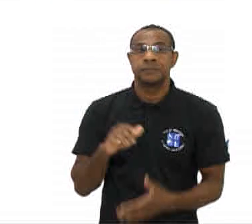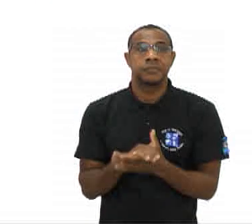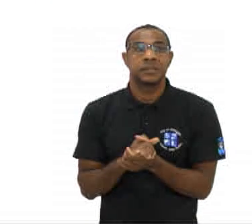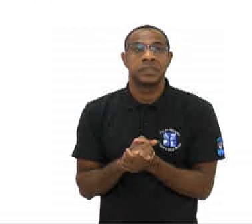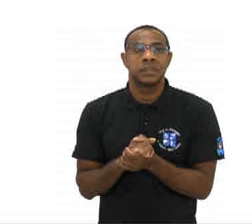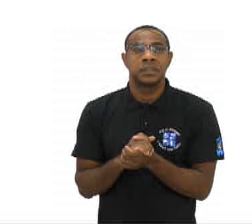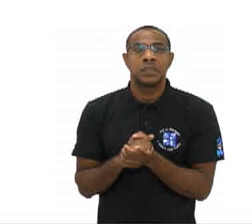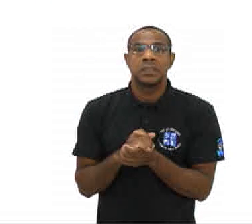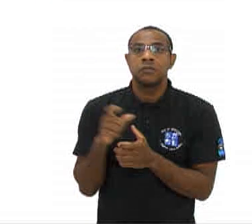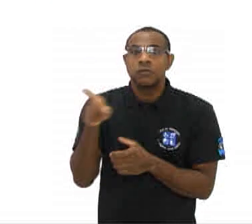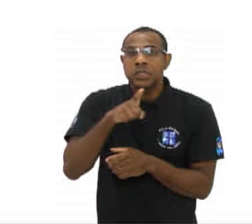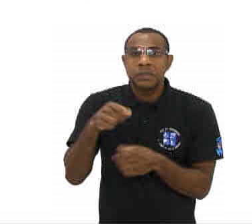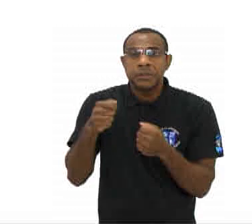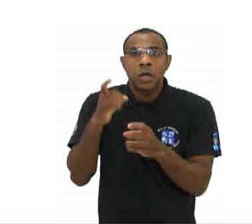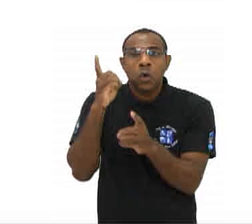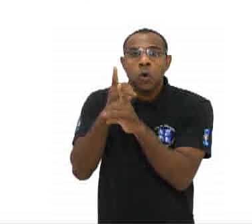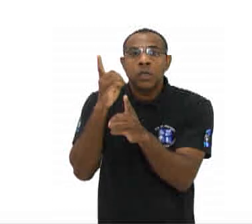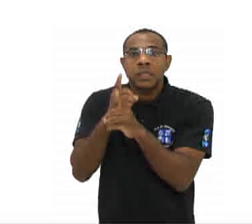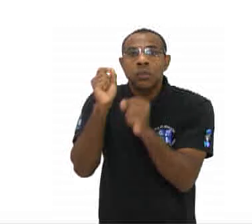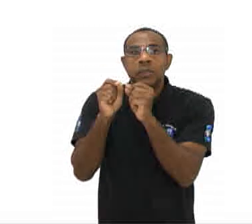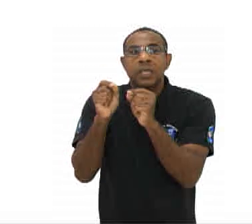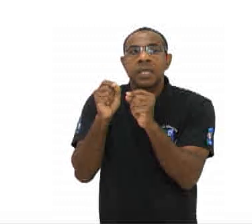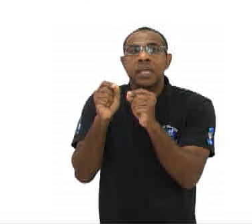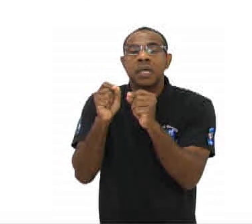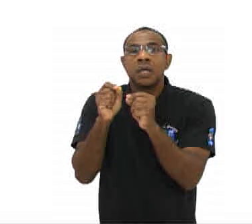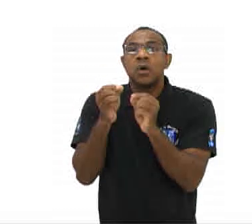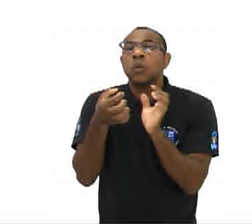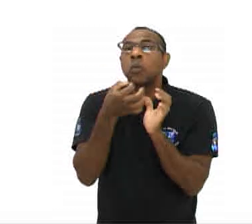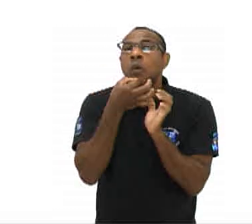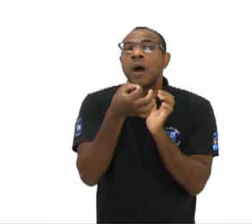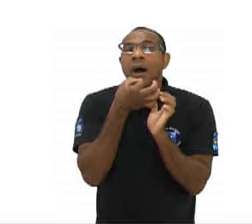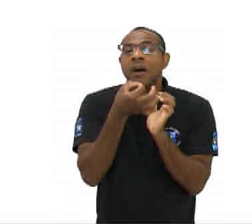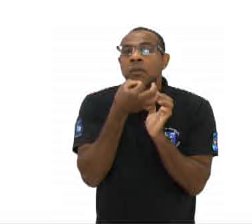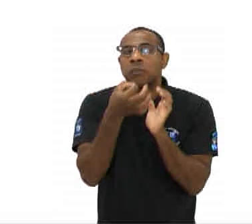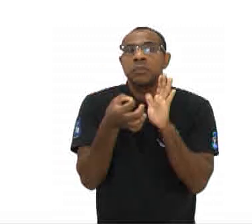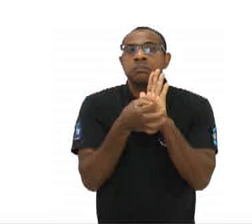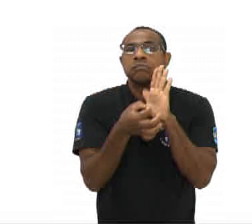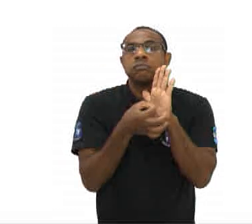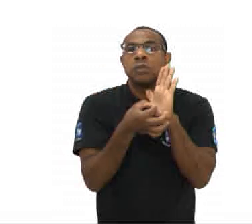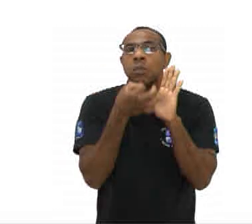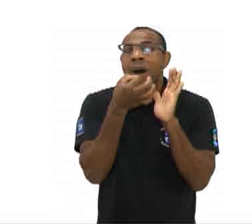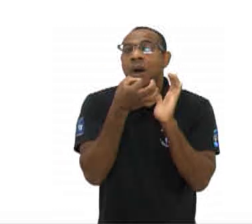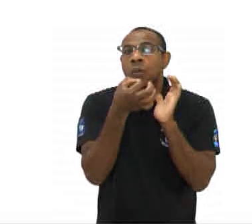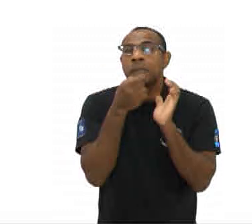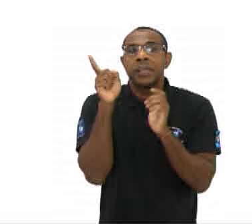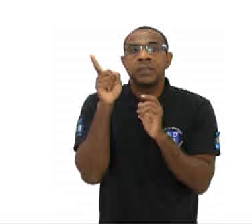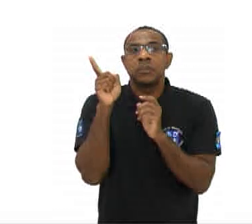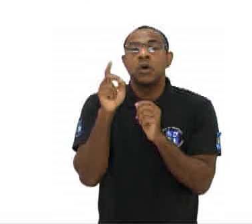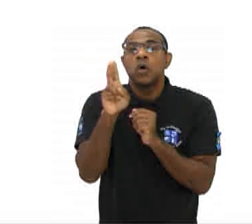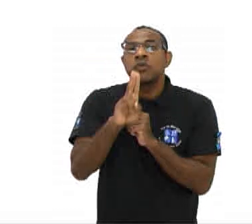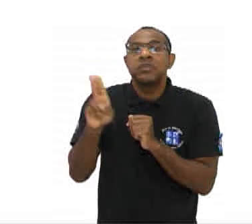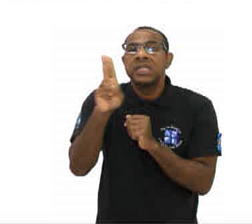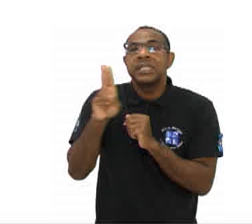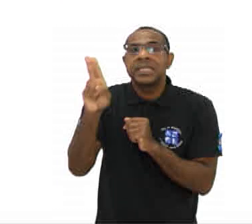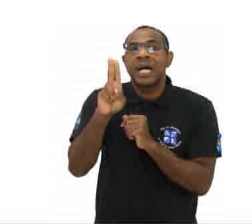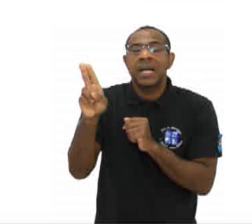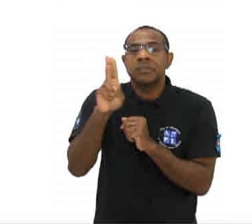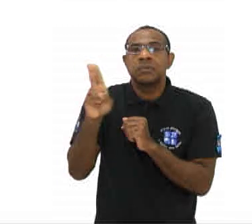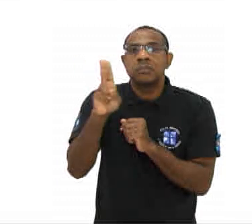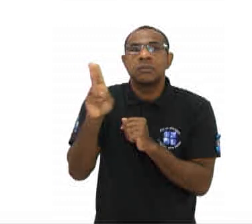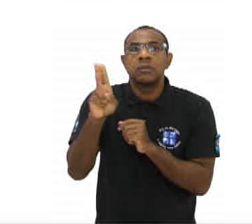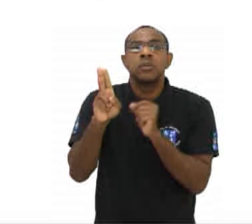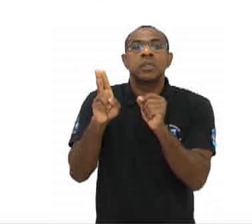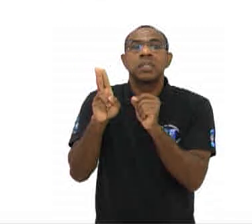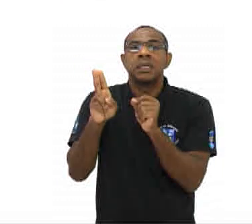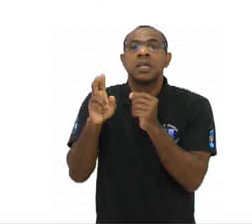que vocês encontrem no trecho um argumento, então vocês vão procurar um argumento, utilizado pelo autor que